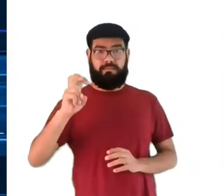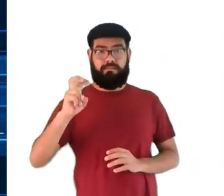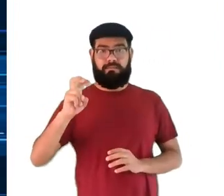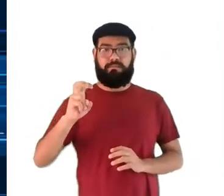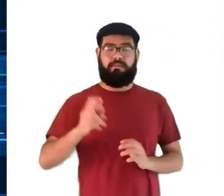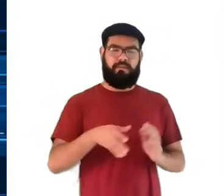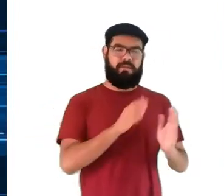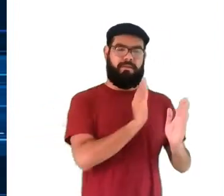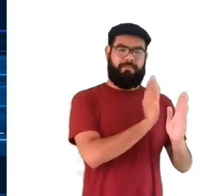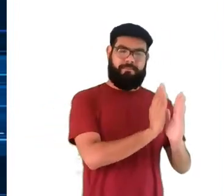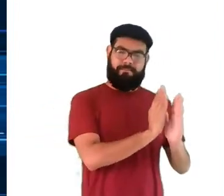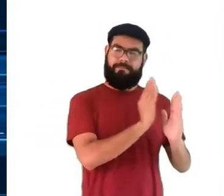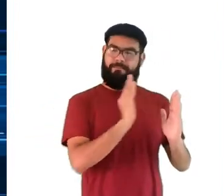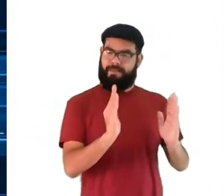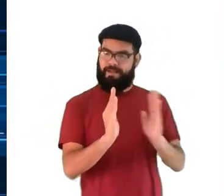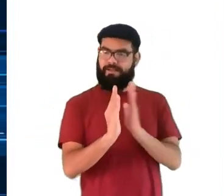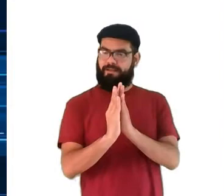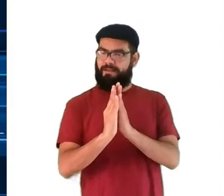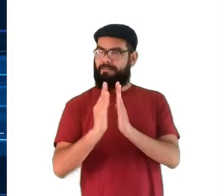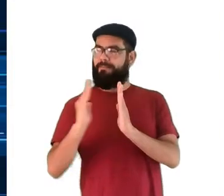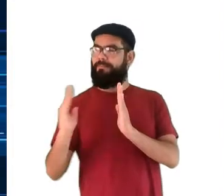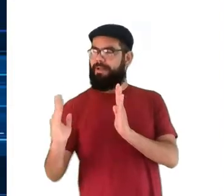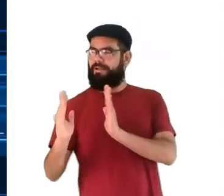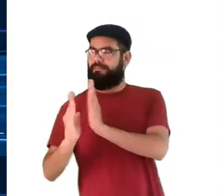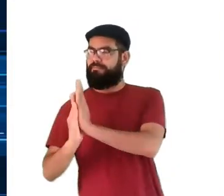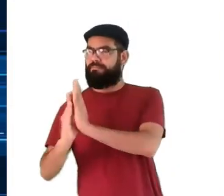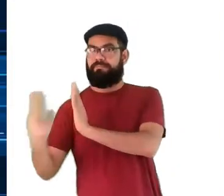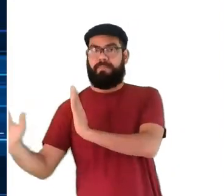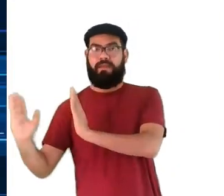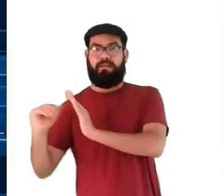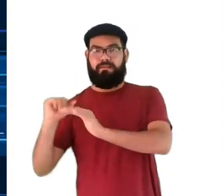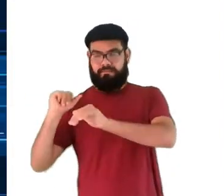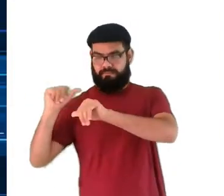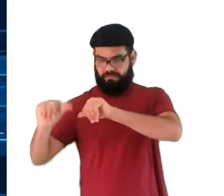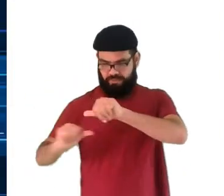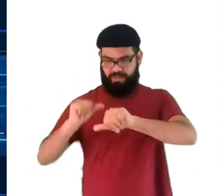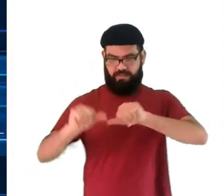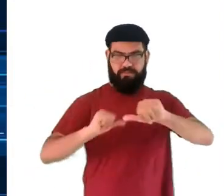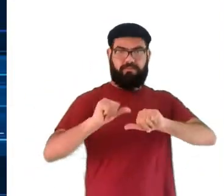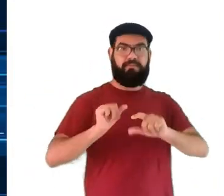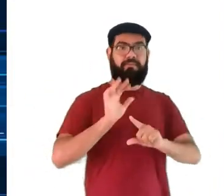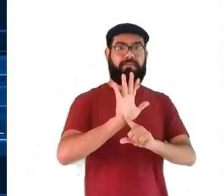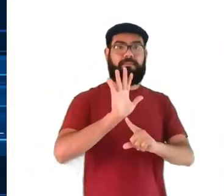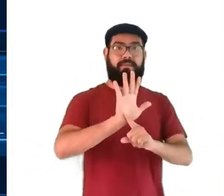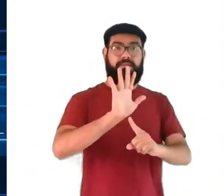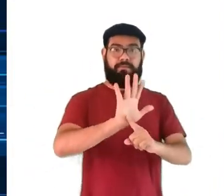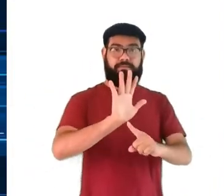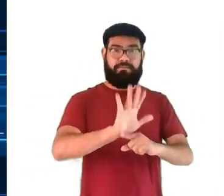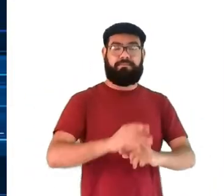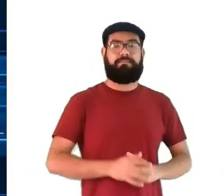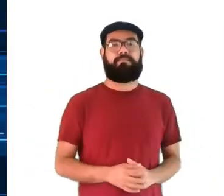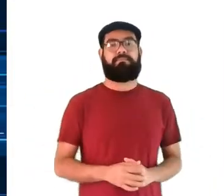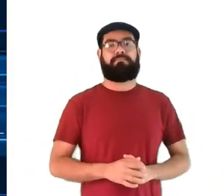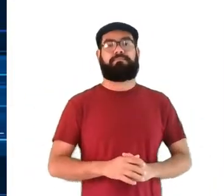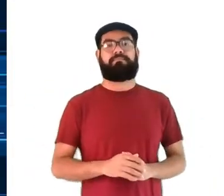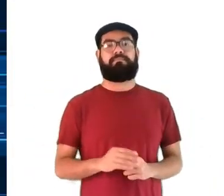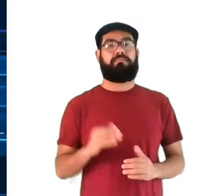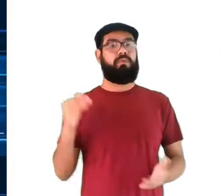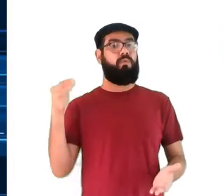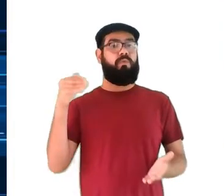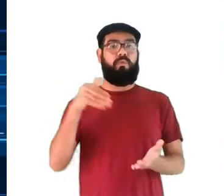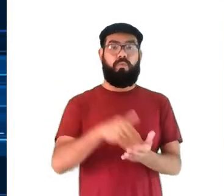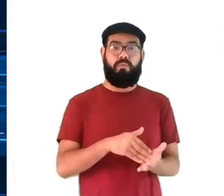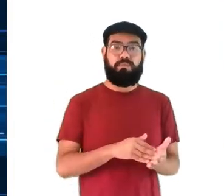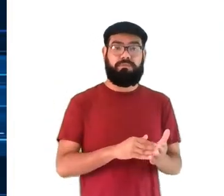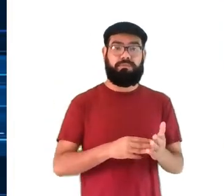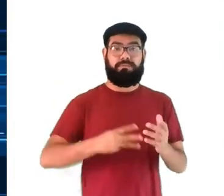essas mudanças, elas se apresentam, certo? E o terceiro estágio e último estágio é a terceira